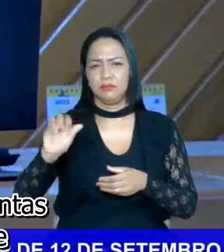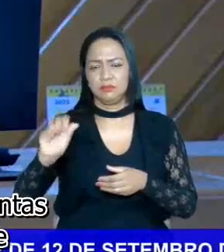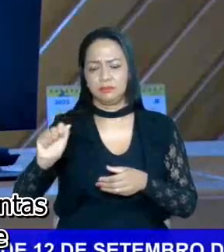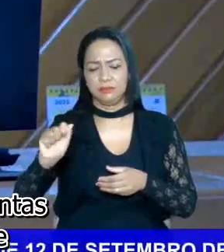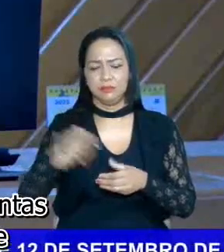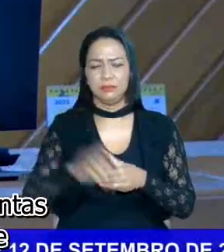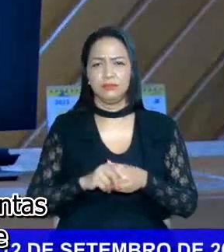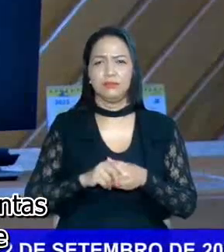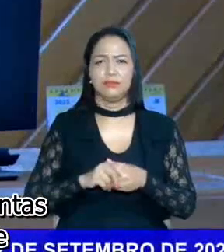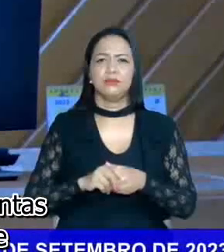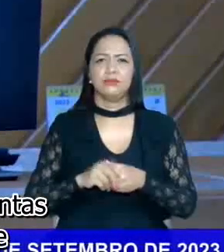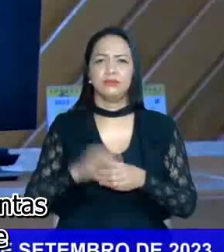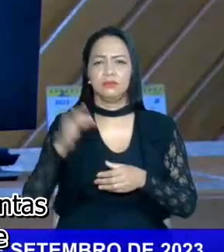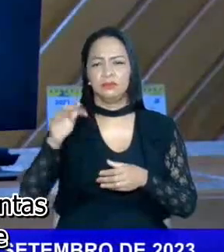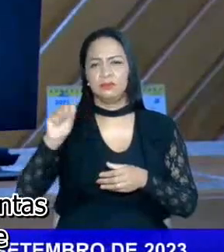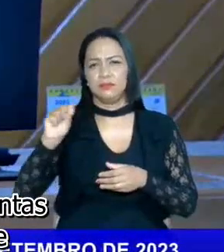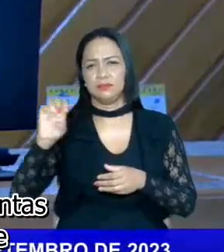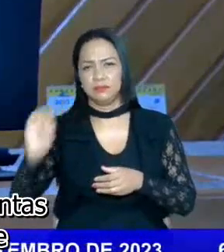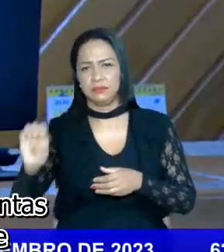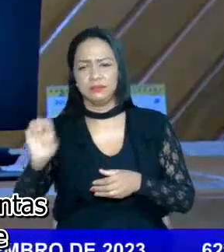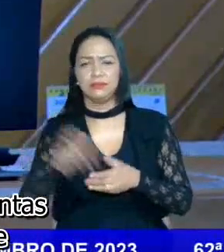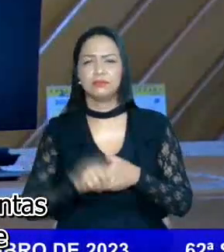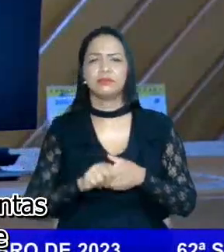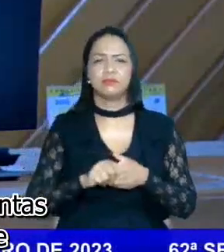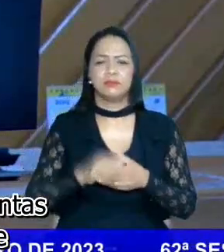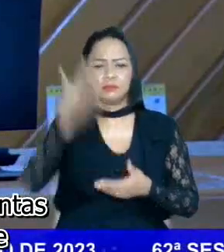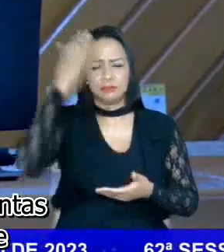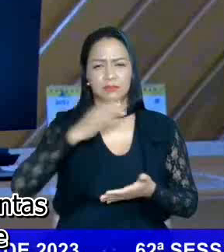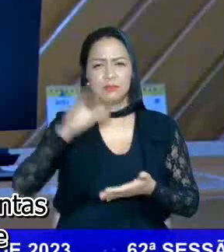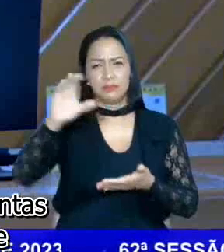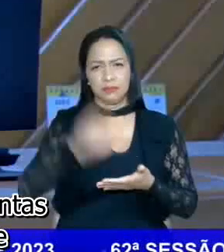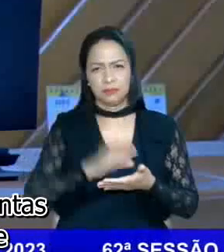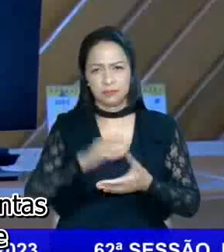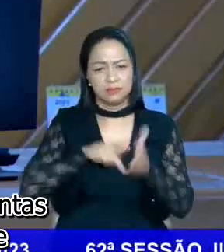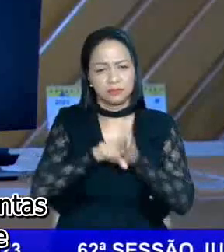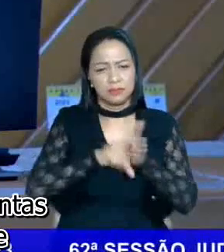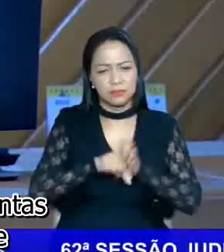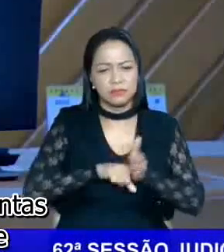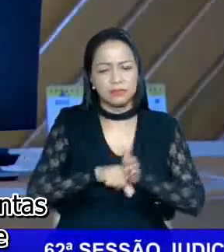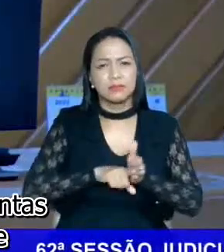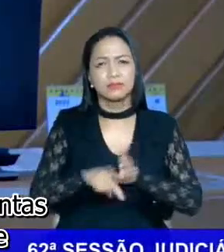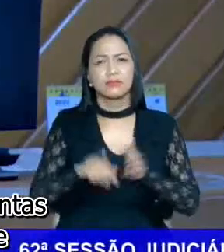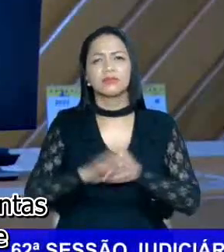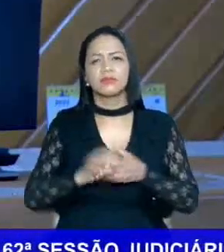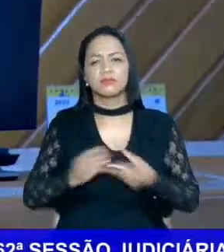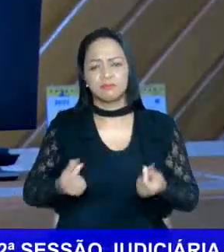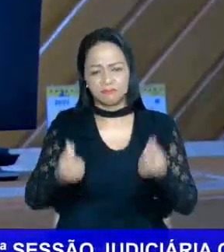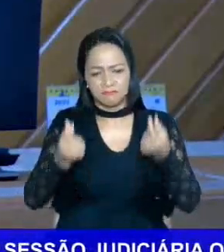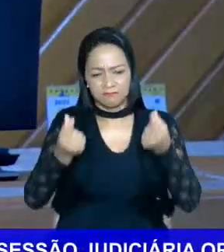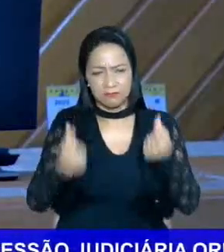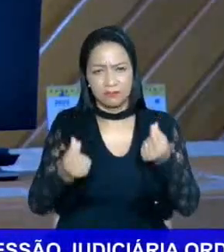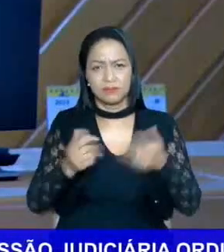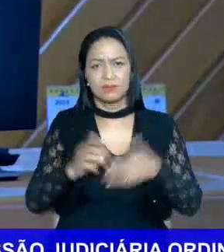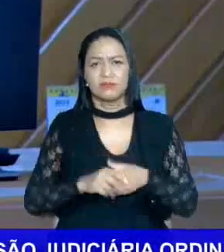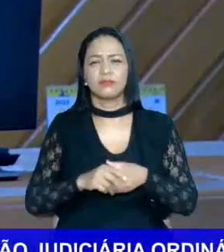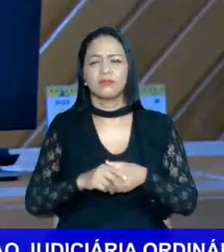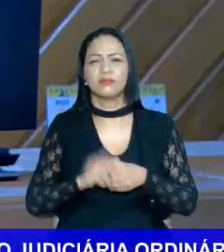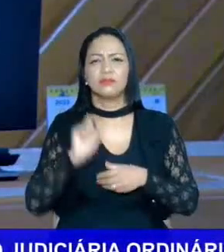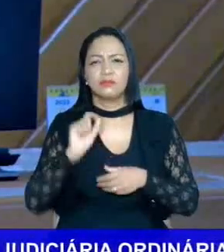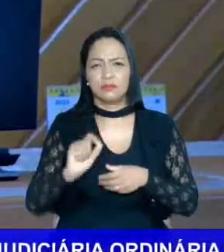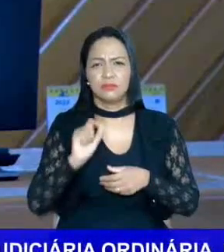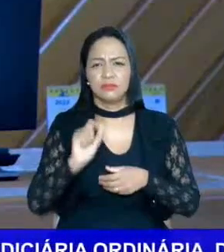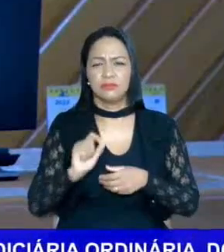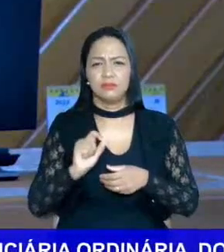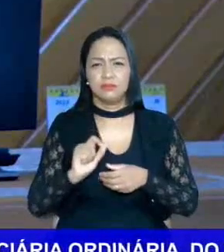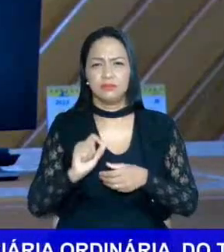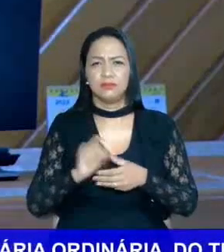TSE, prevê a aplicação nas prestações de contas uma análise do princípio da economicidade, no sentido de